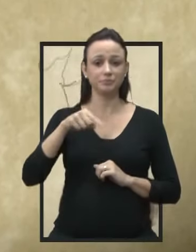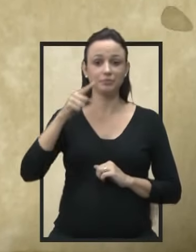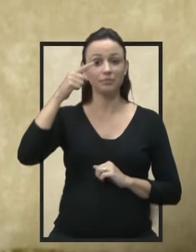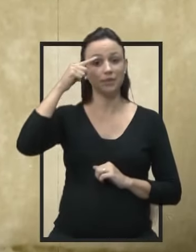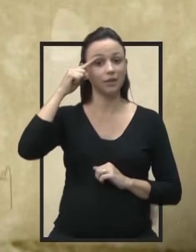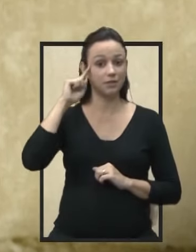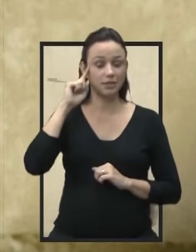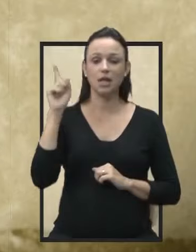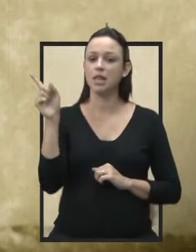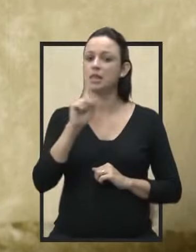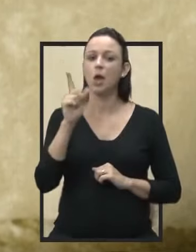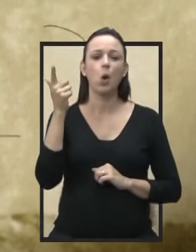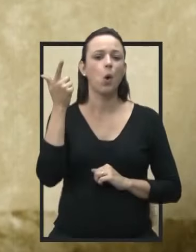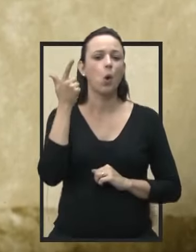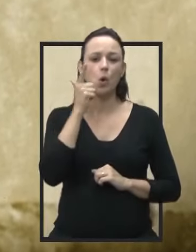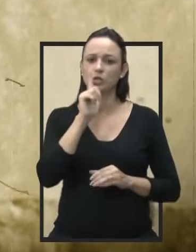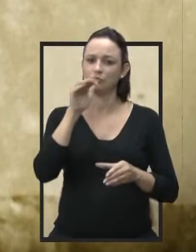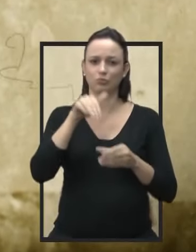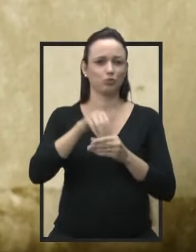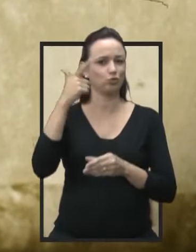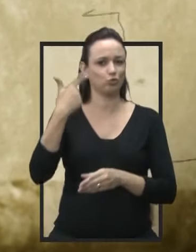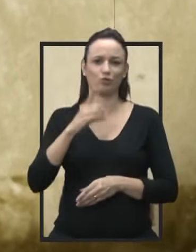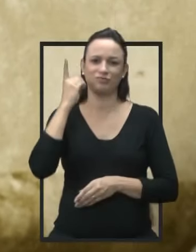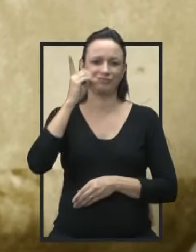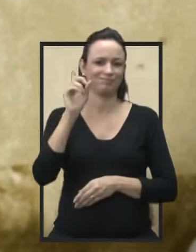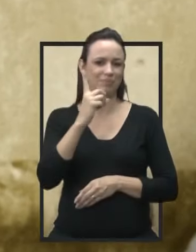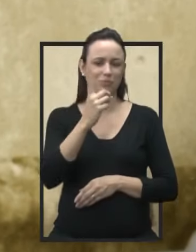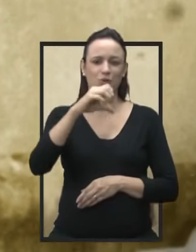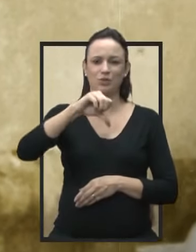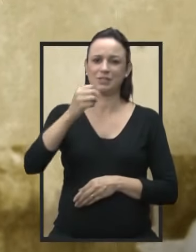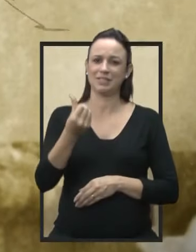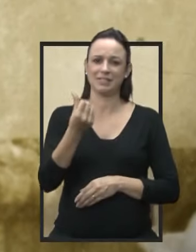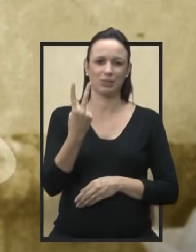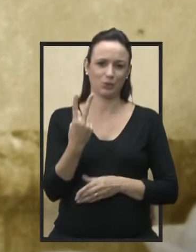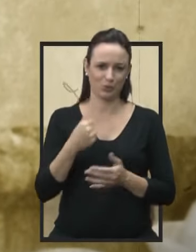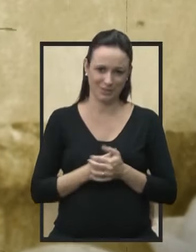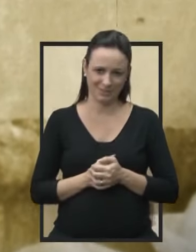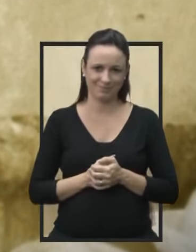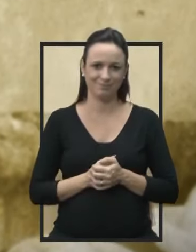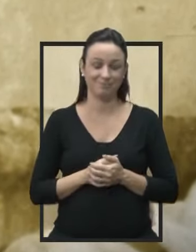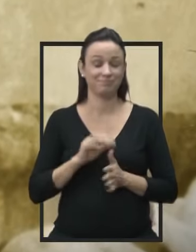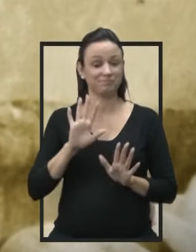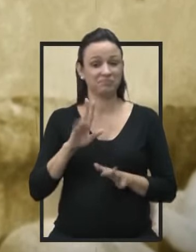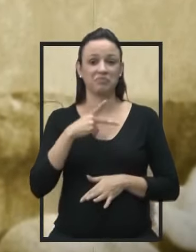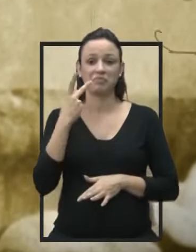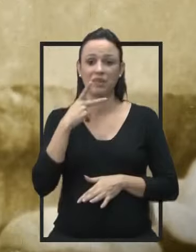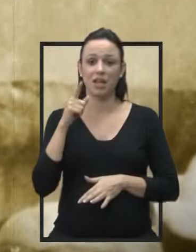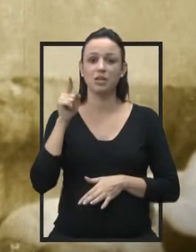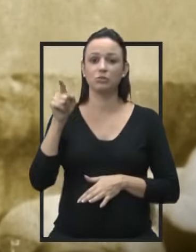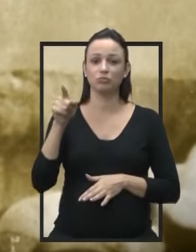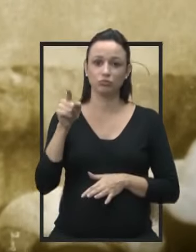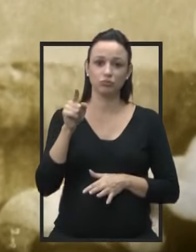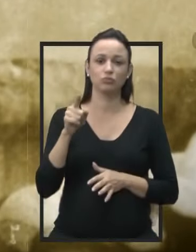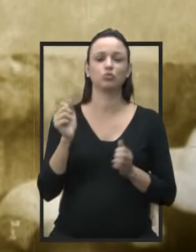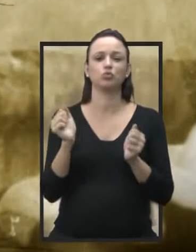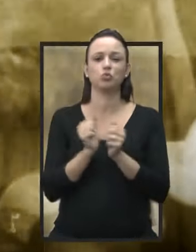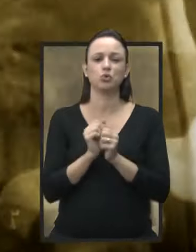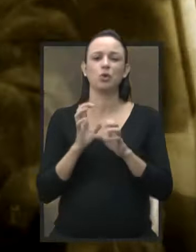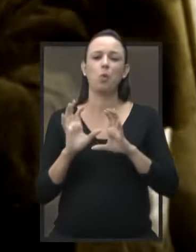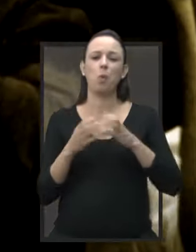Zezinho Magalhães não conseguiu se reeleger deputado em 1962. Dizem que o seu envolvimento